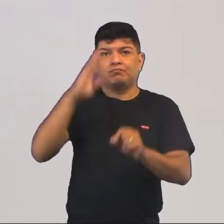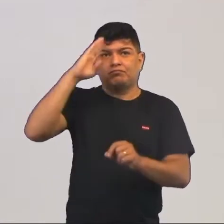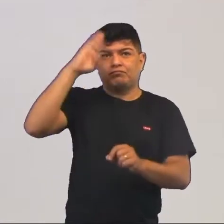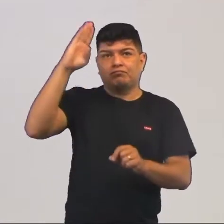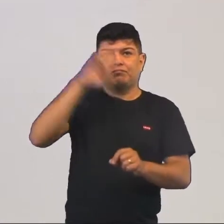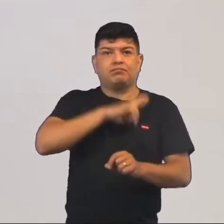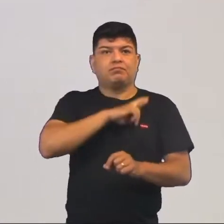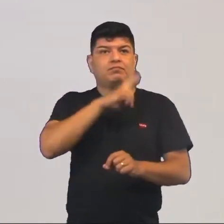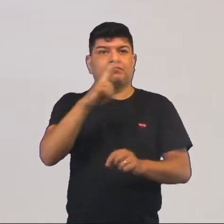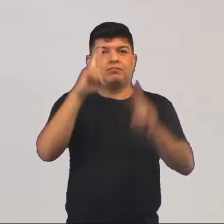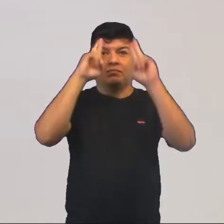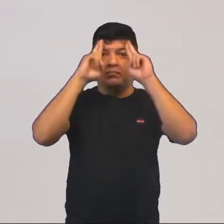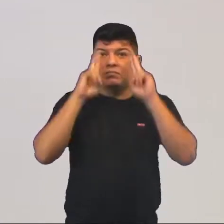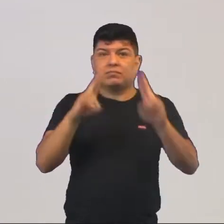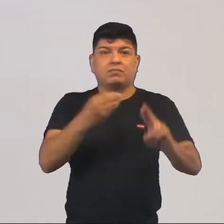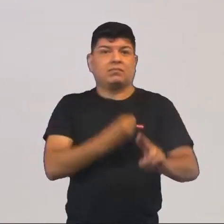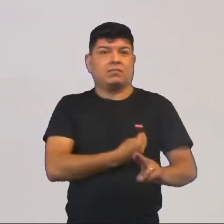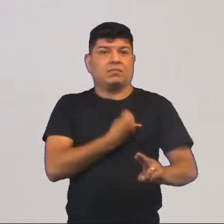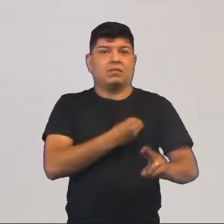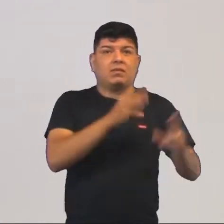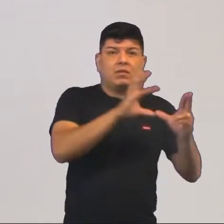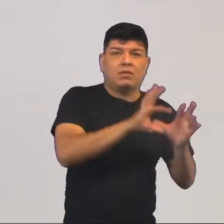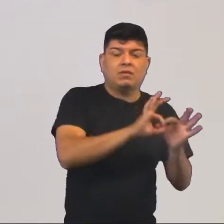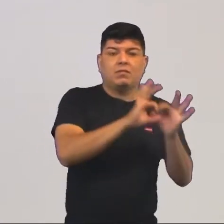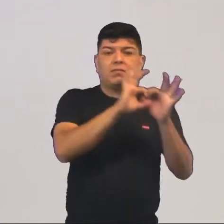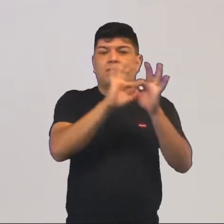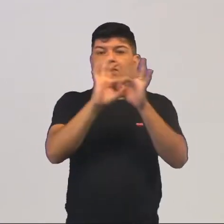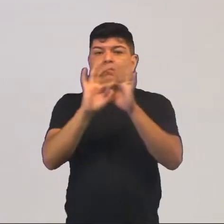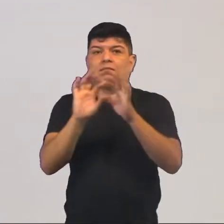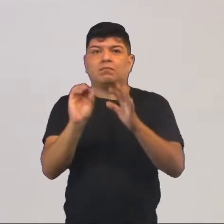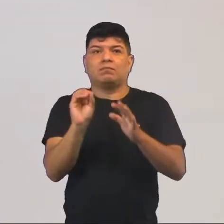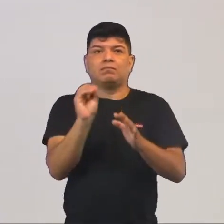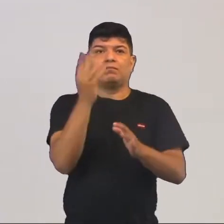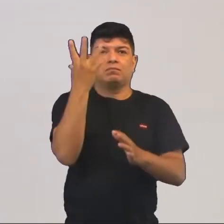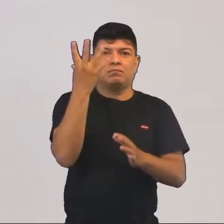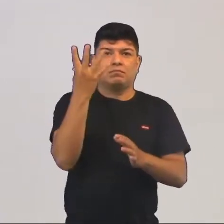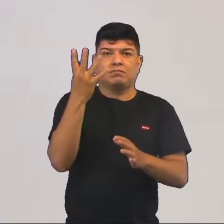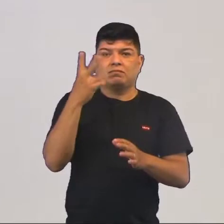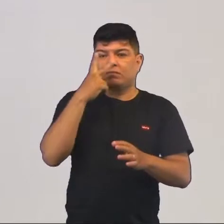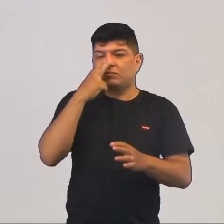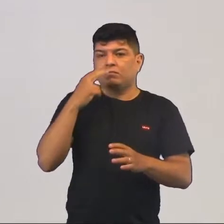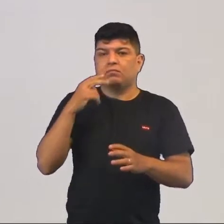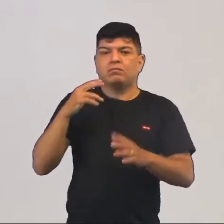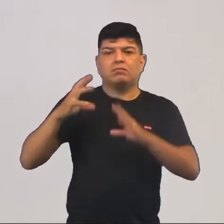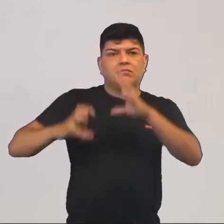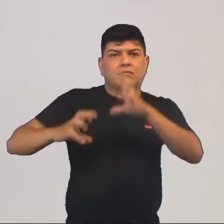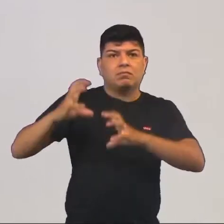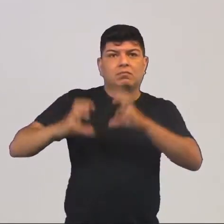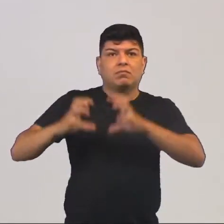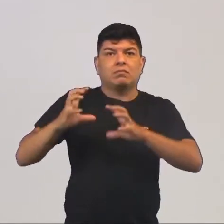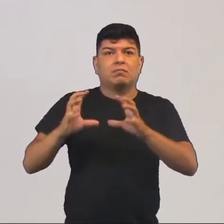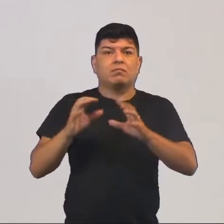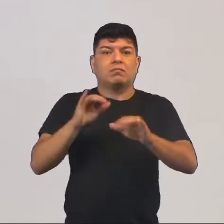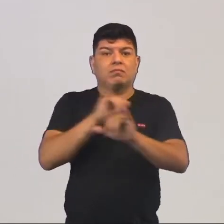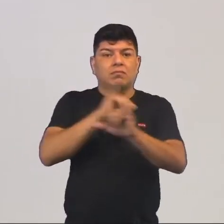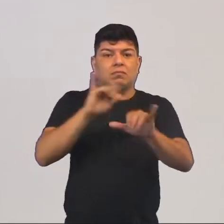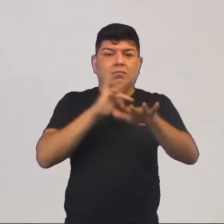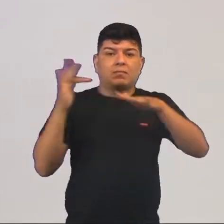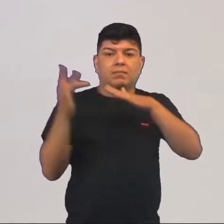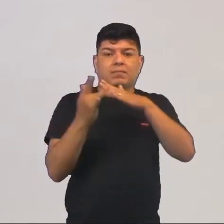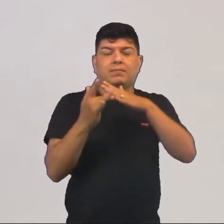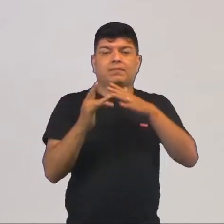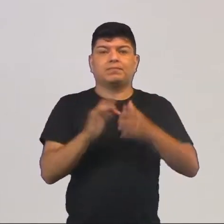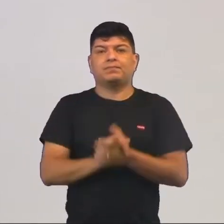Religiosos de Respeito à Vida no contexto de situações conflitantes veiculadas pela